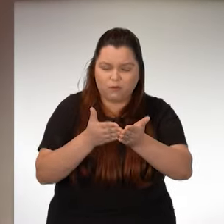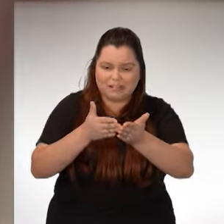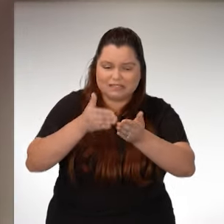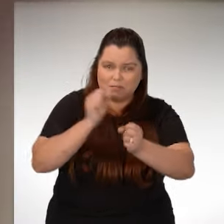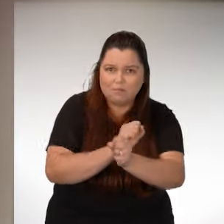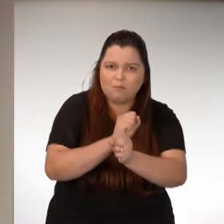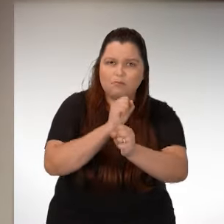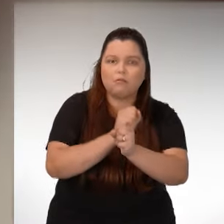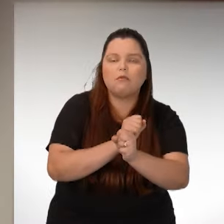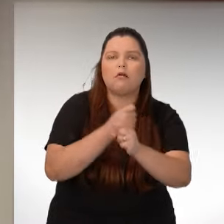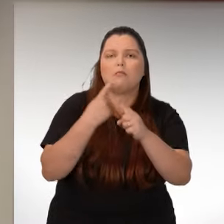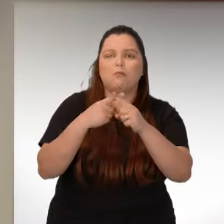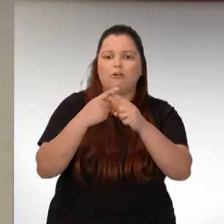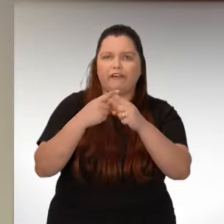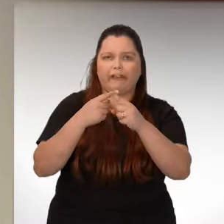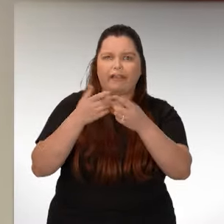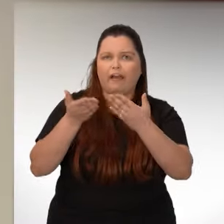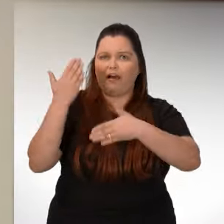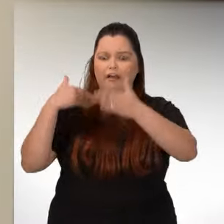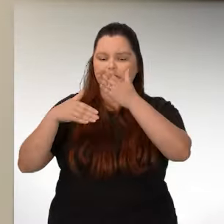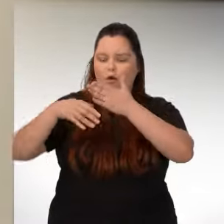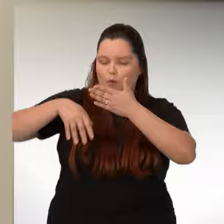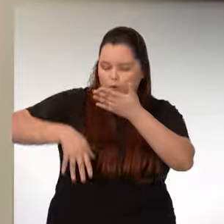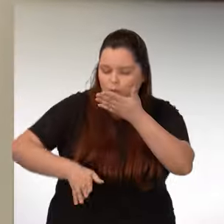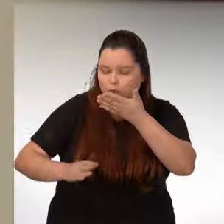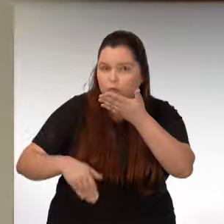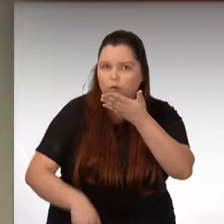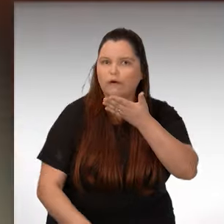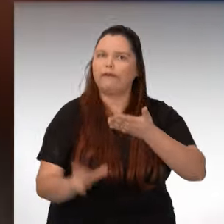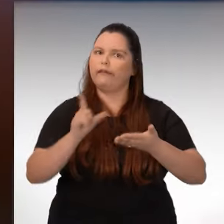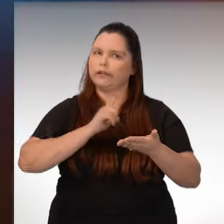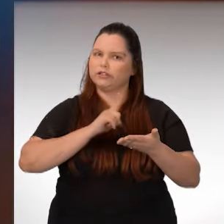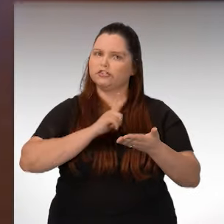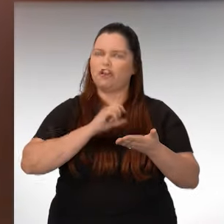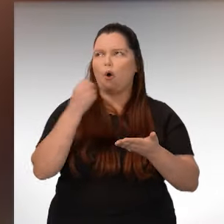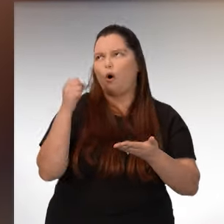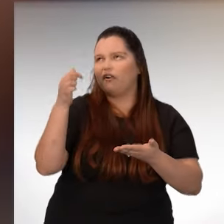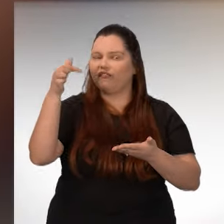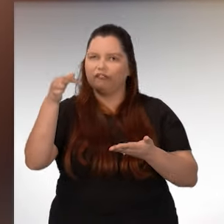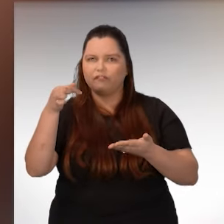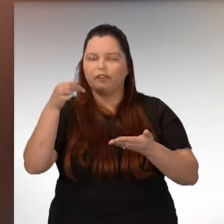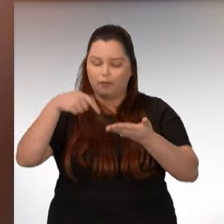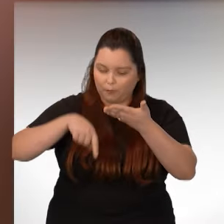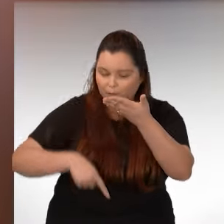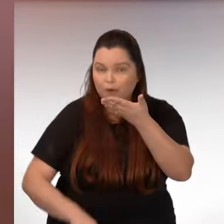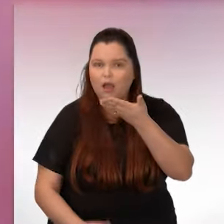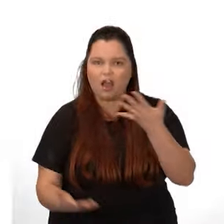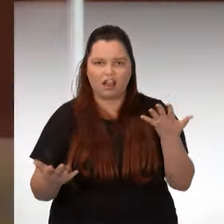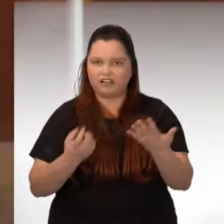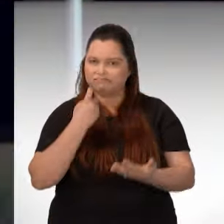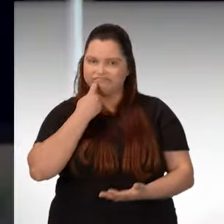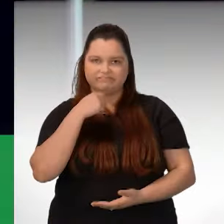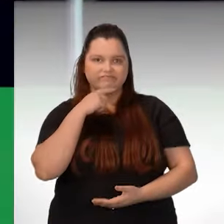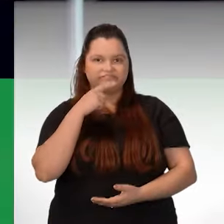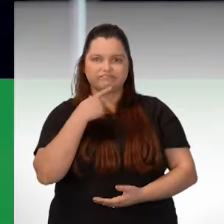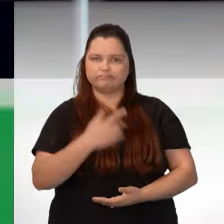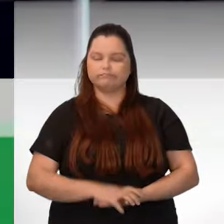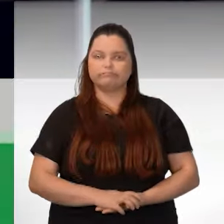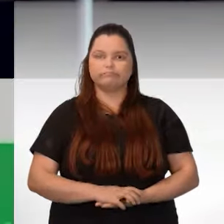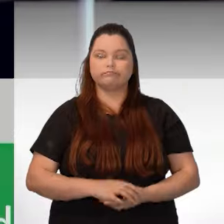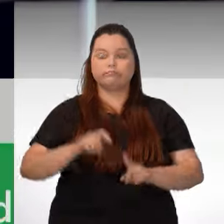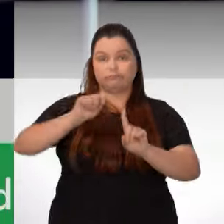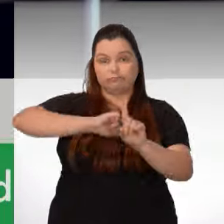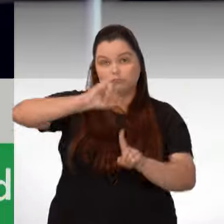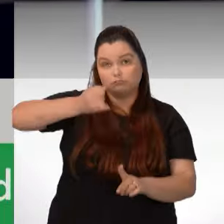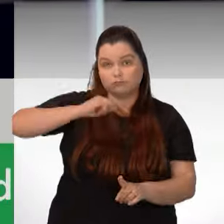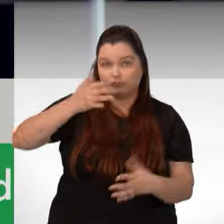verem. Aonde tinha 8, 10 metros de fundura. E quando pega o peixe é a piranha. Em janeiro deste ano,